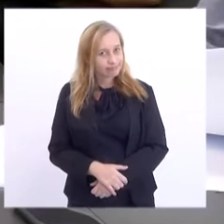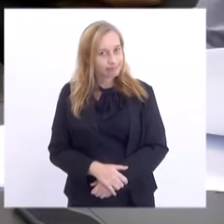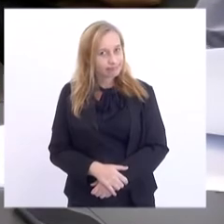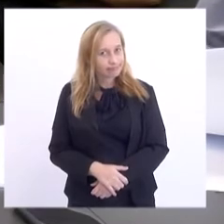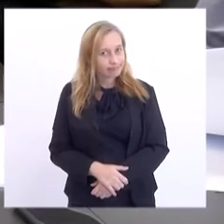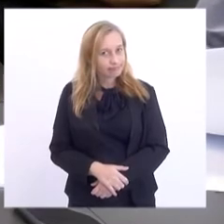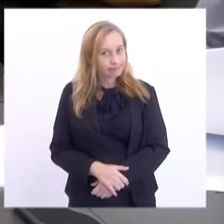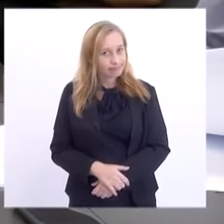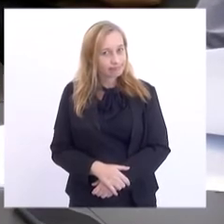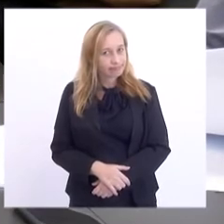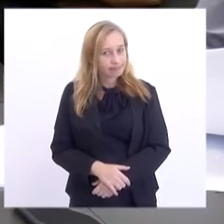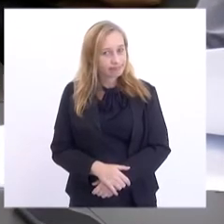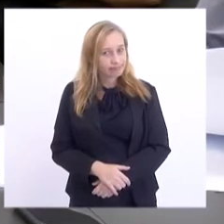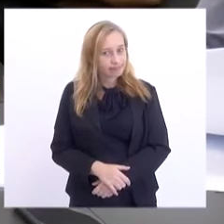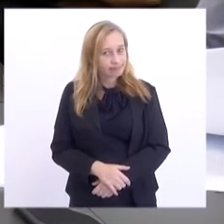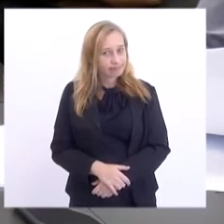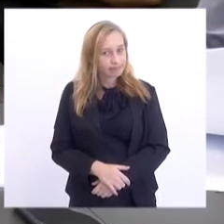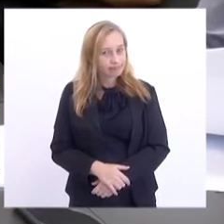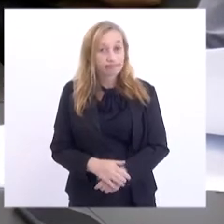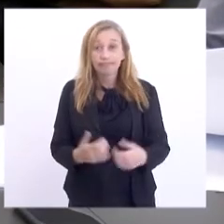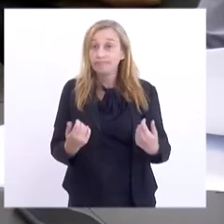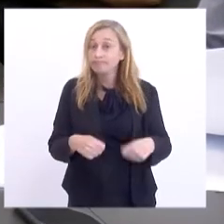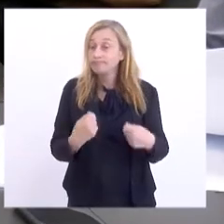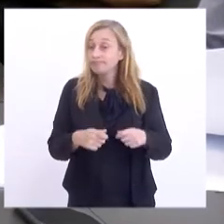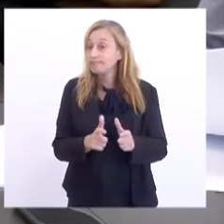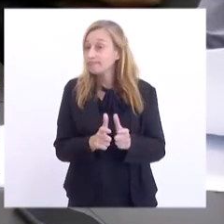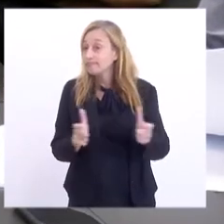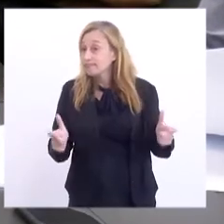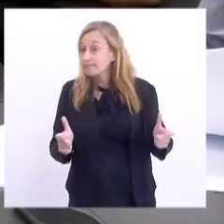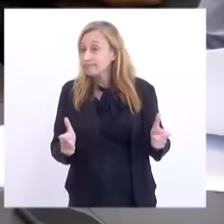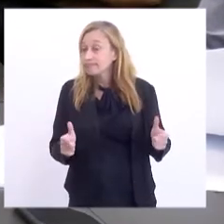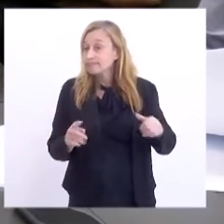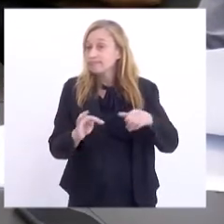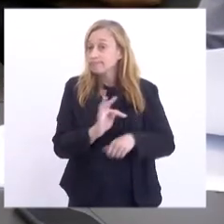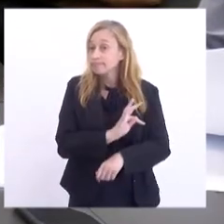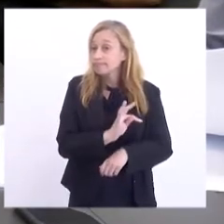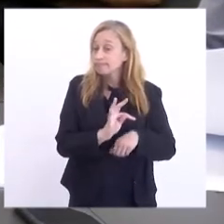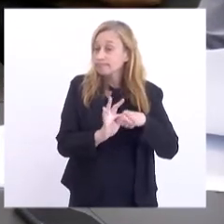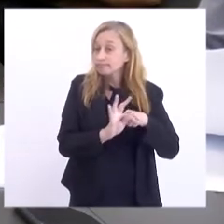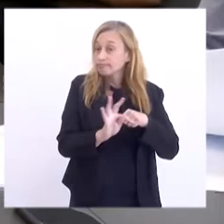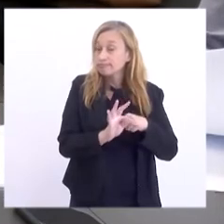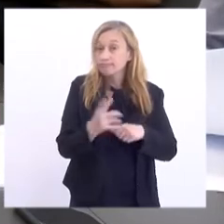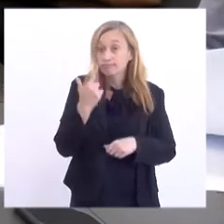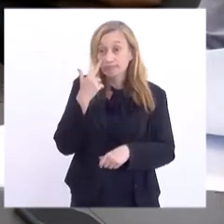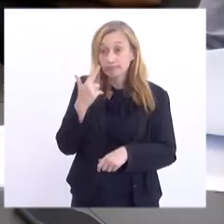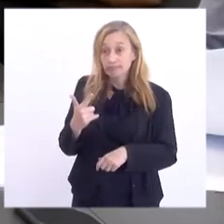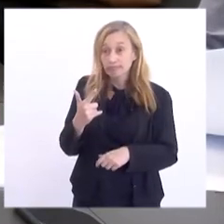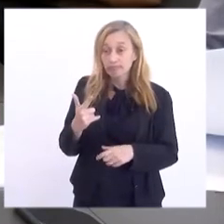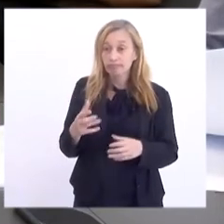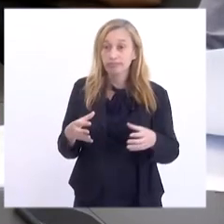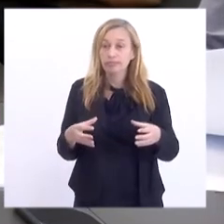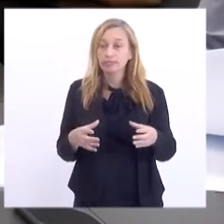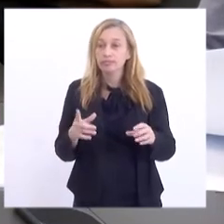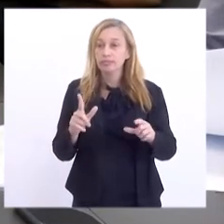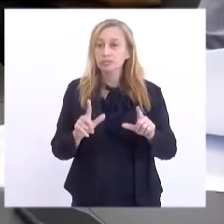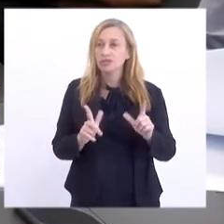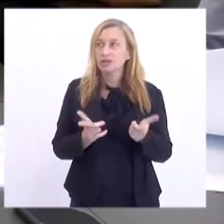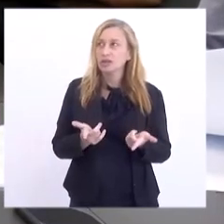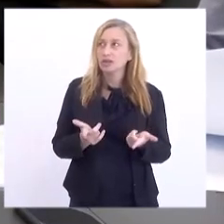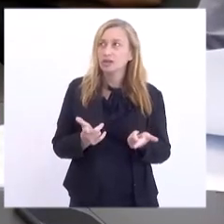estamos diante de uma enorme parece exatamente dos técnicos porque quando eu vejo aquele programa